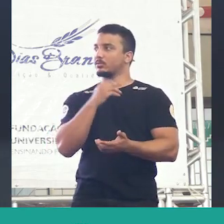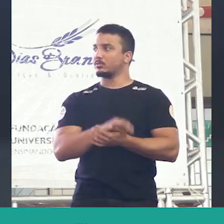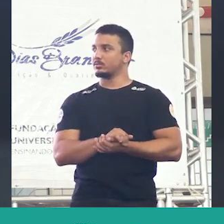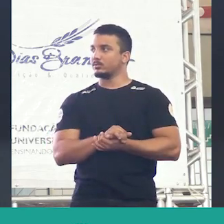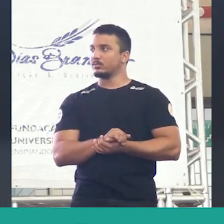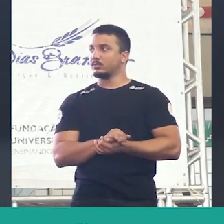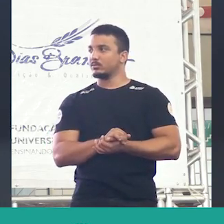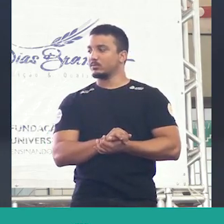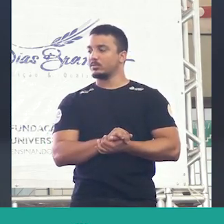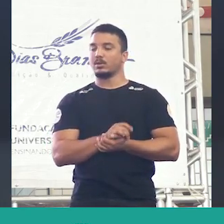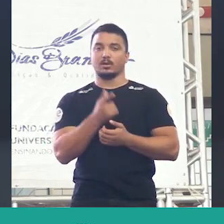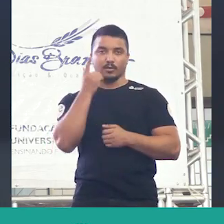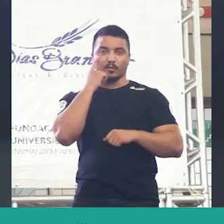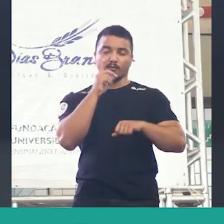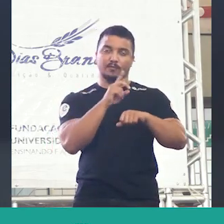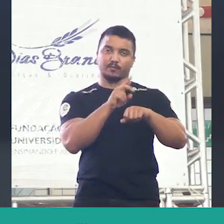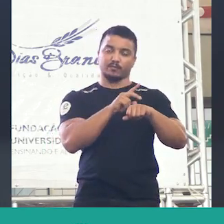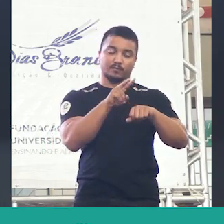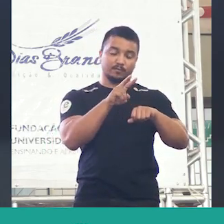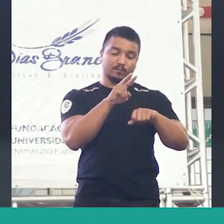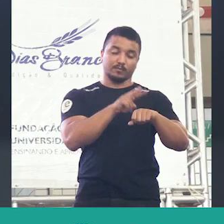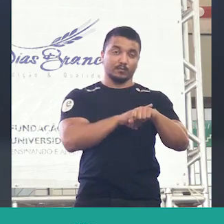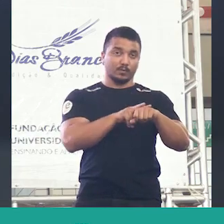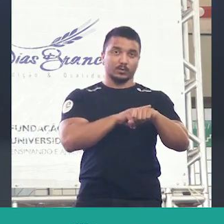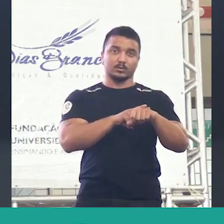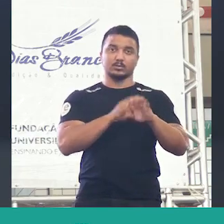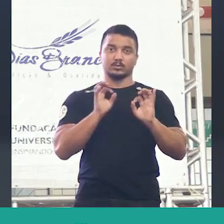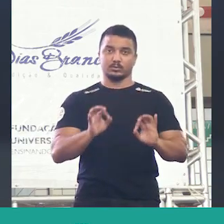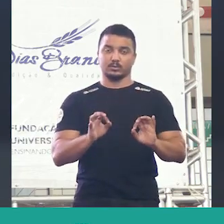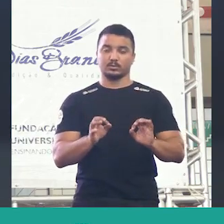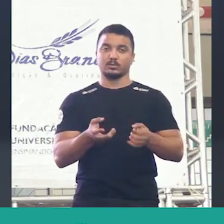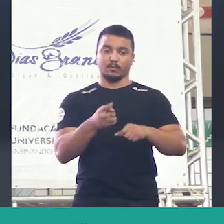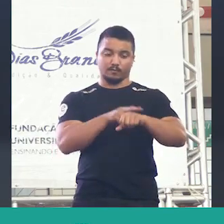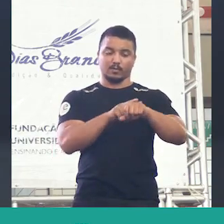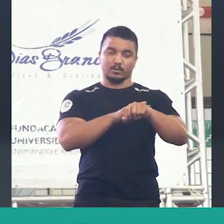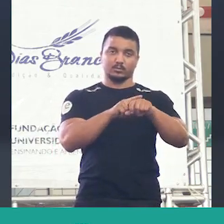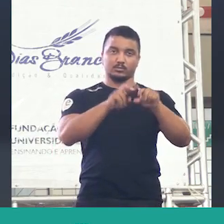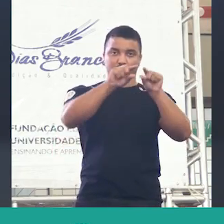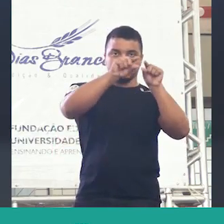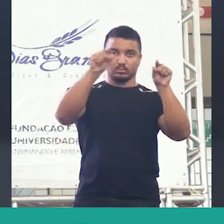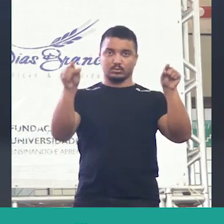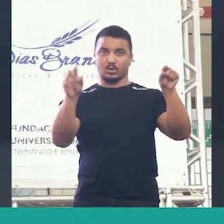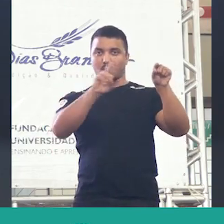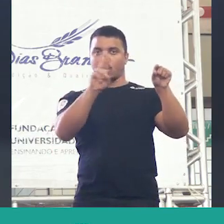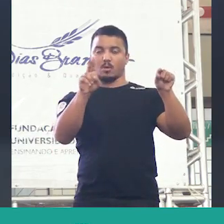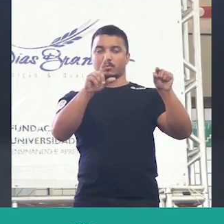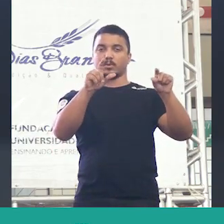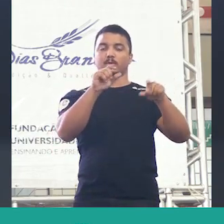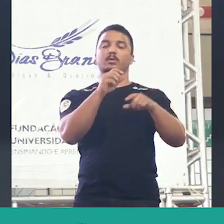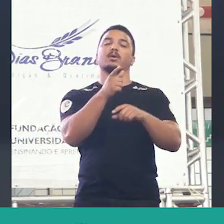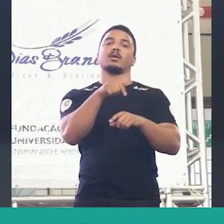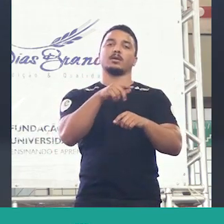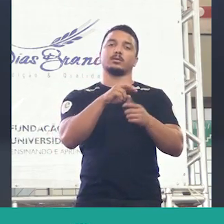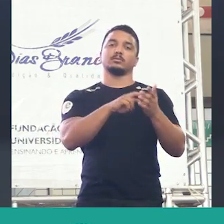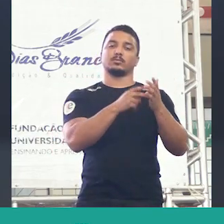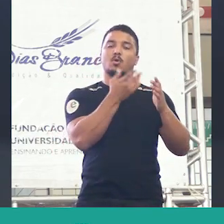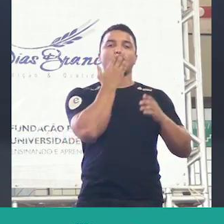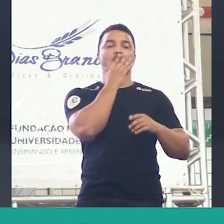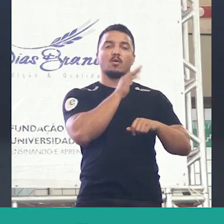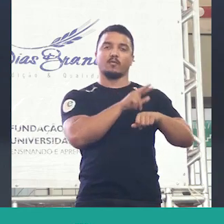seria, as bandeiras do Brasil seria verde, amarelo, azul, branco e preto. Não é preto, é verde. Fui claro ou não? É